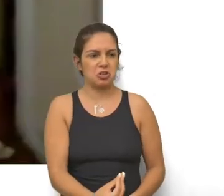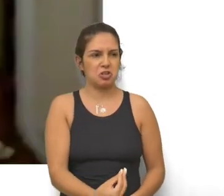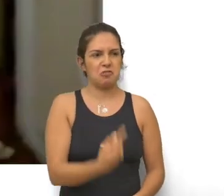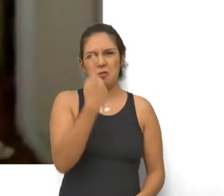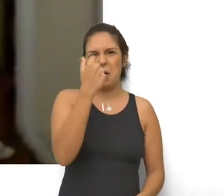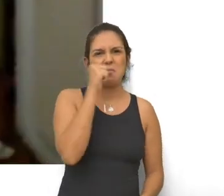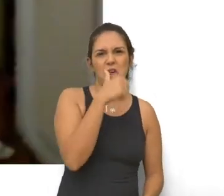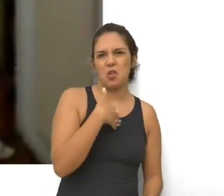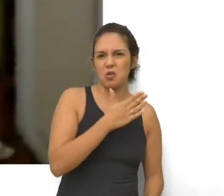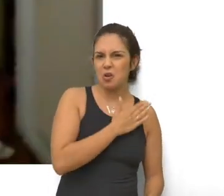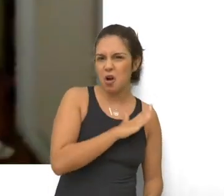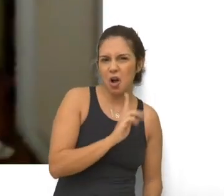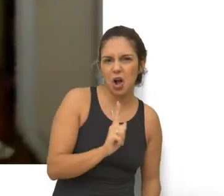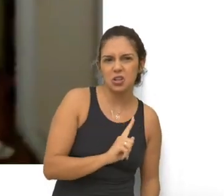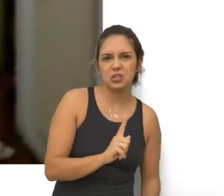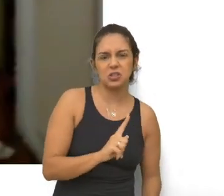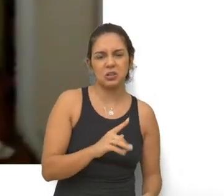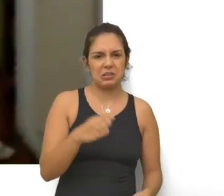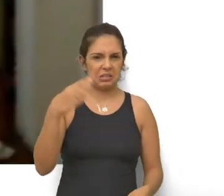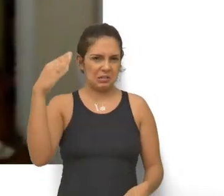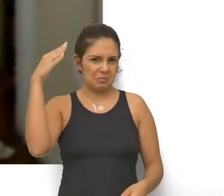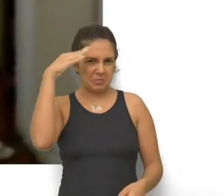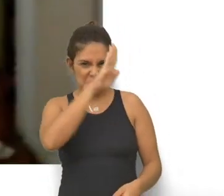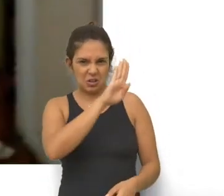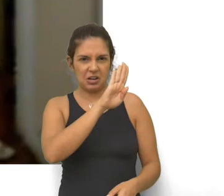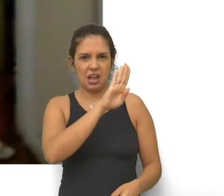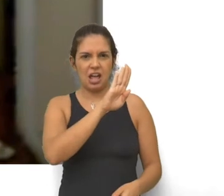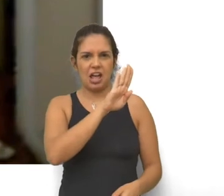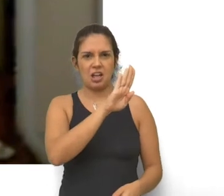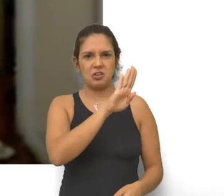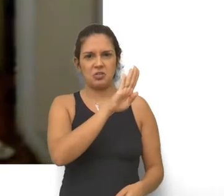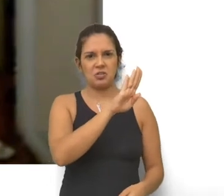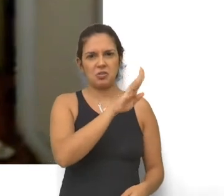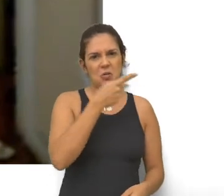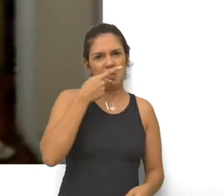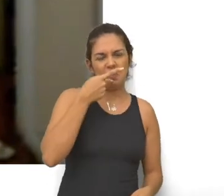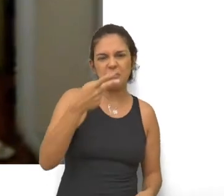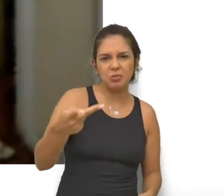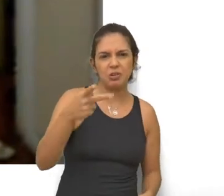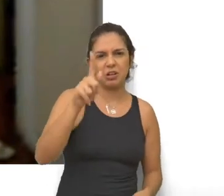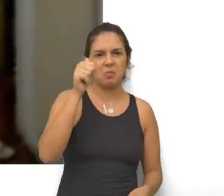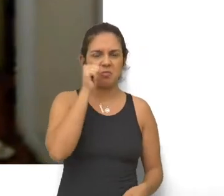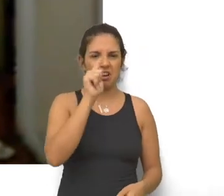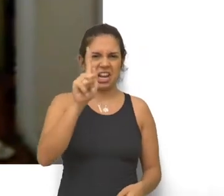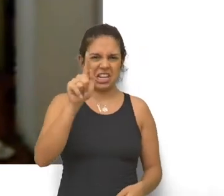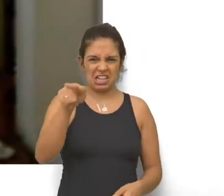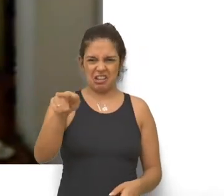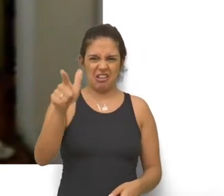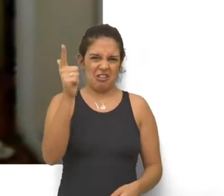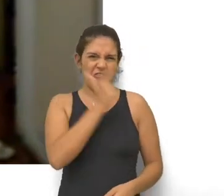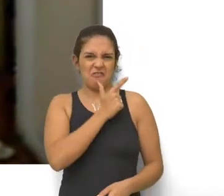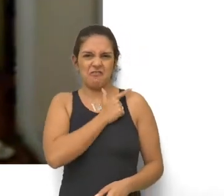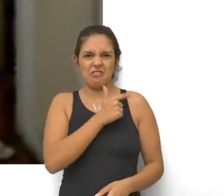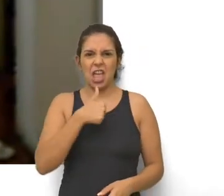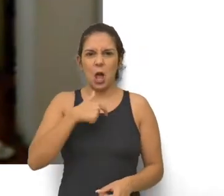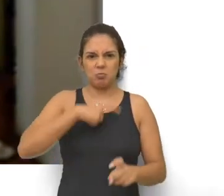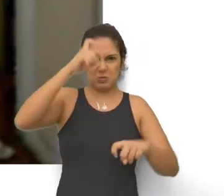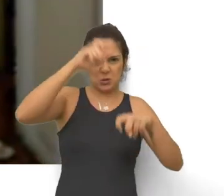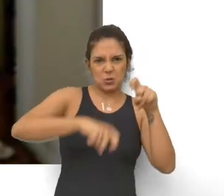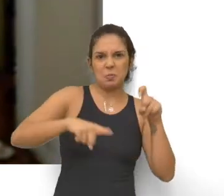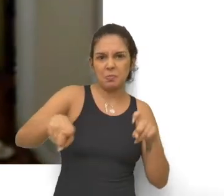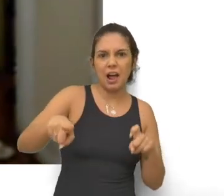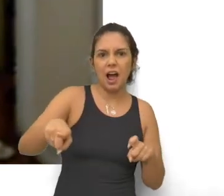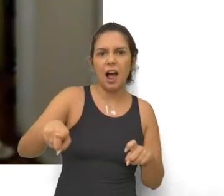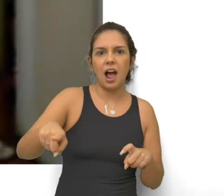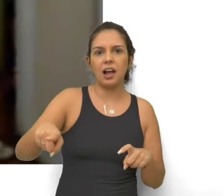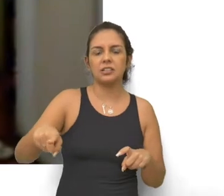um cara que ameaçou a Glaze Hoffman, né? E falou, se você não fosse tão feio, eu te estuprava. Quer dizer, isso já é uma